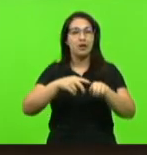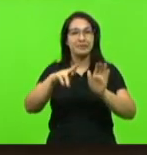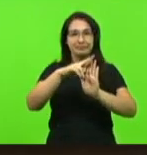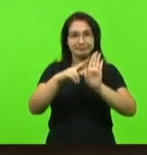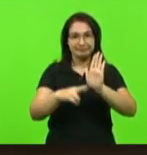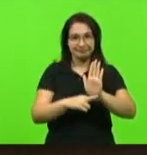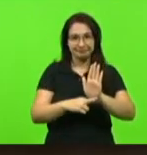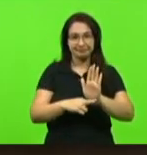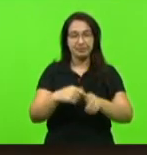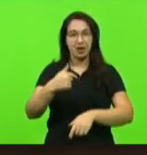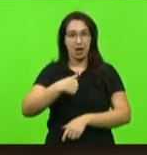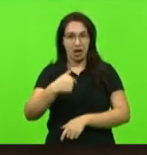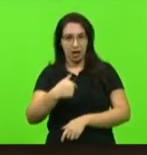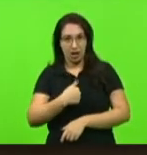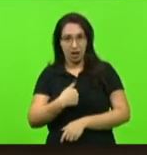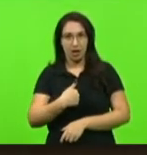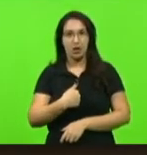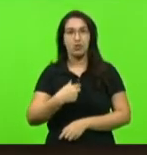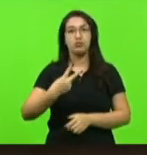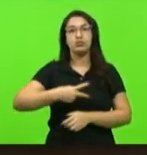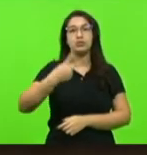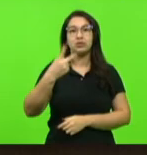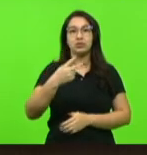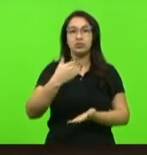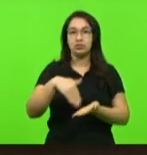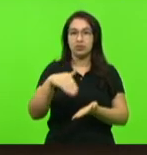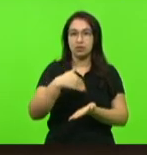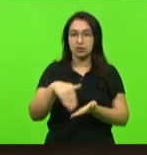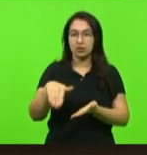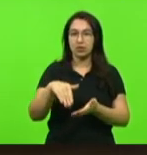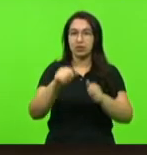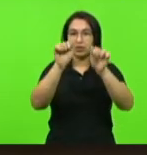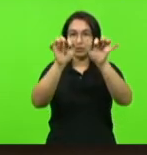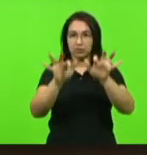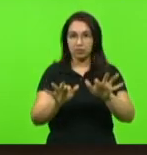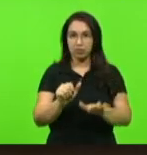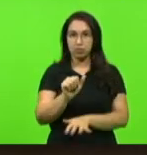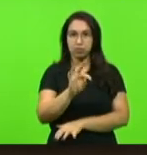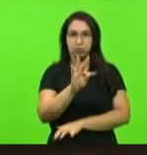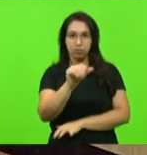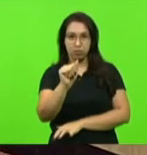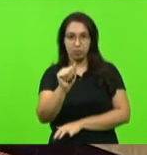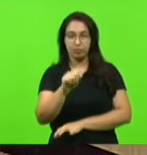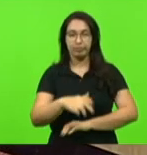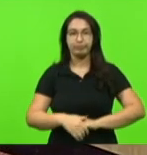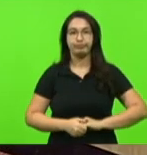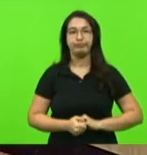Para constar, eu, segundo o secretário, lavrei a presente ata.